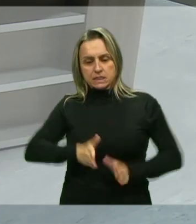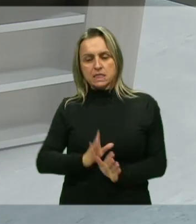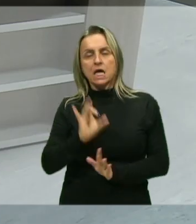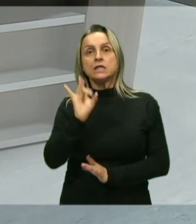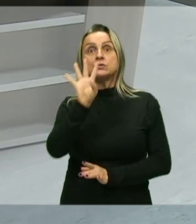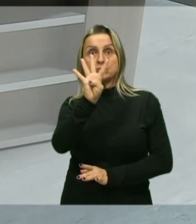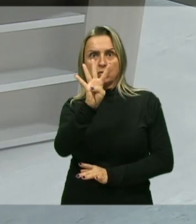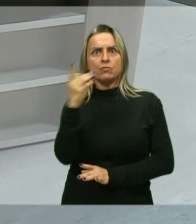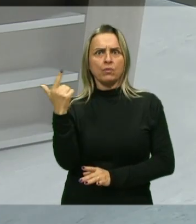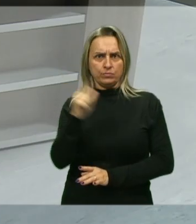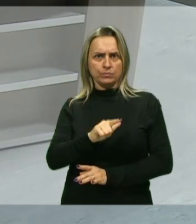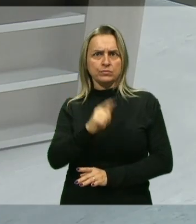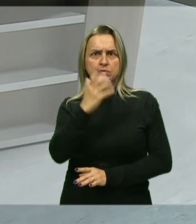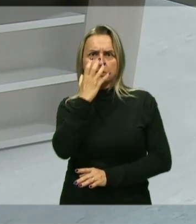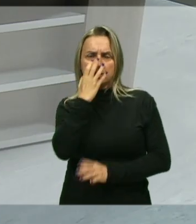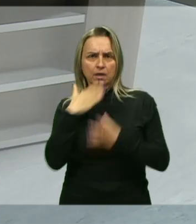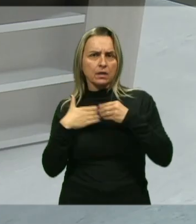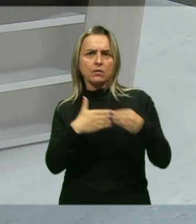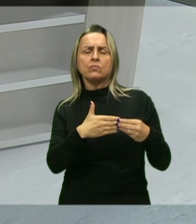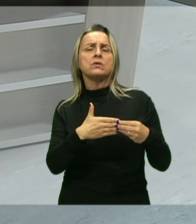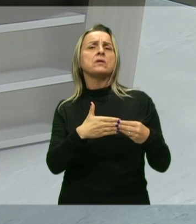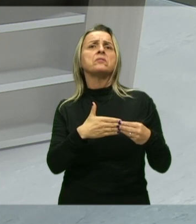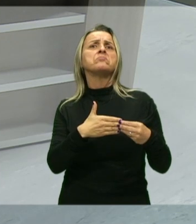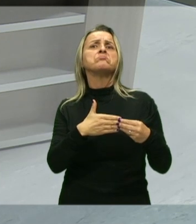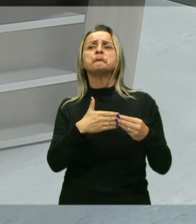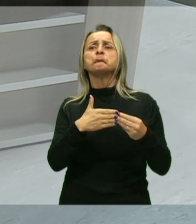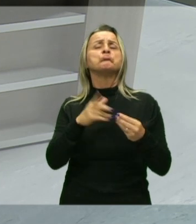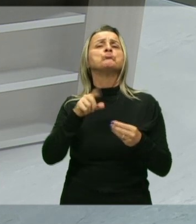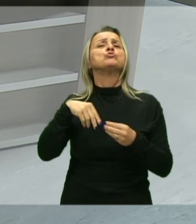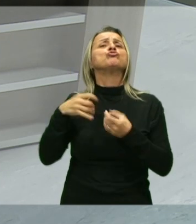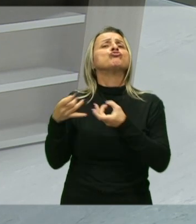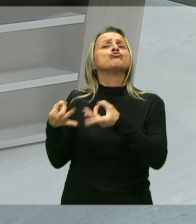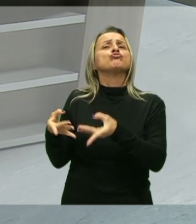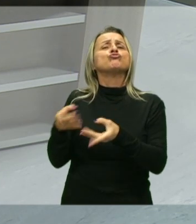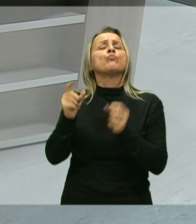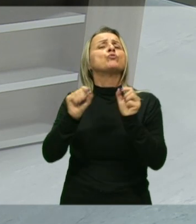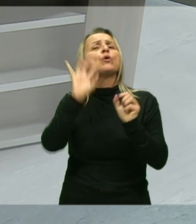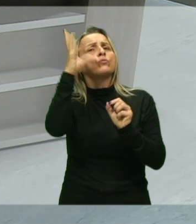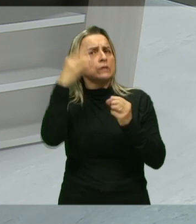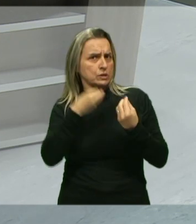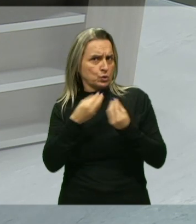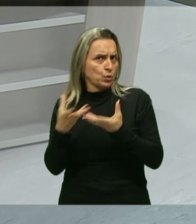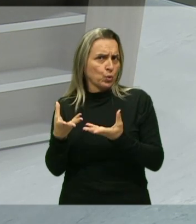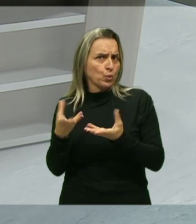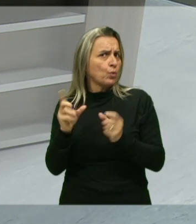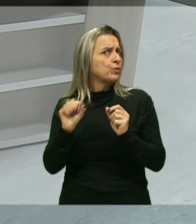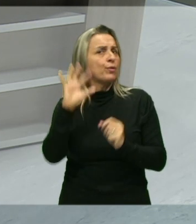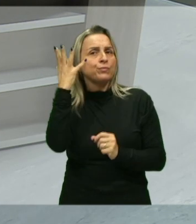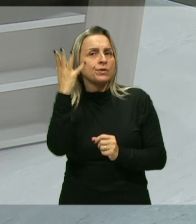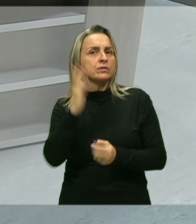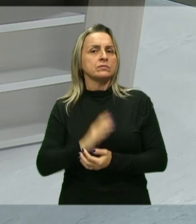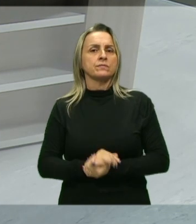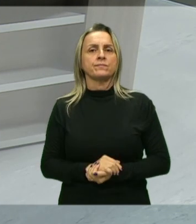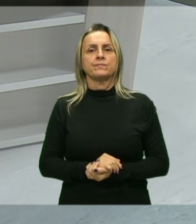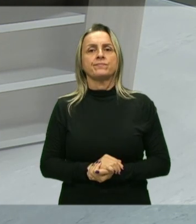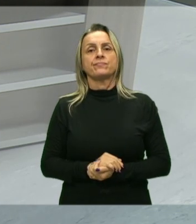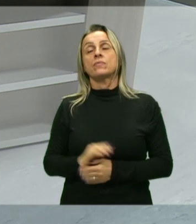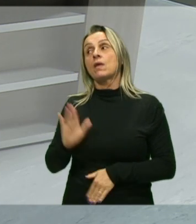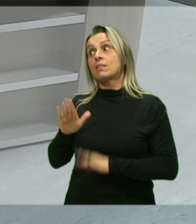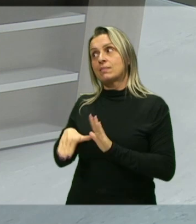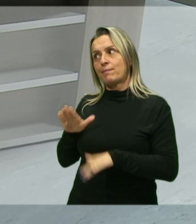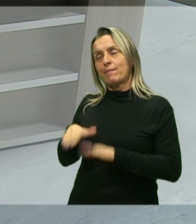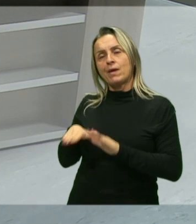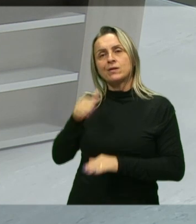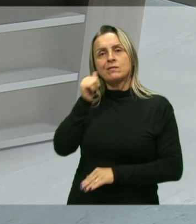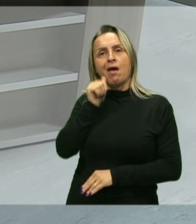tornaram realmente cães-guia. O que acontece com esses outros animais? Eles vão para doação? O que acontece? Depende. Por exemplo, a irmã dela, que é a Arpa, ela